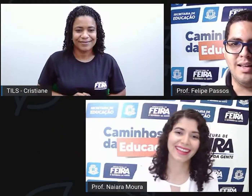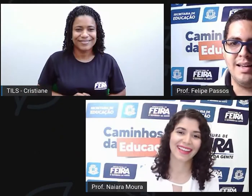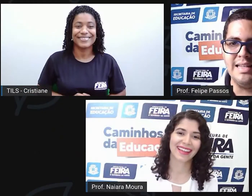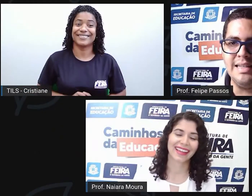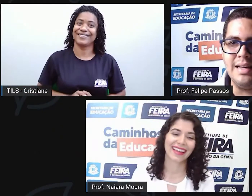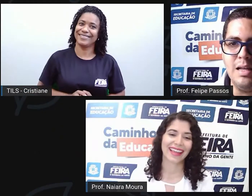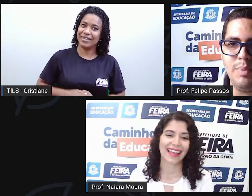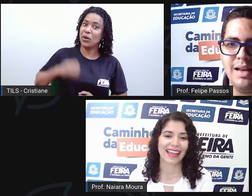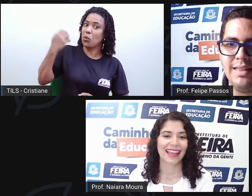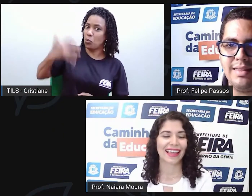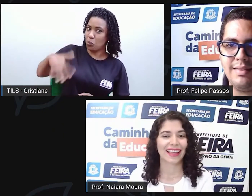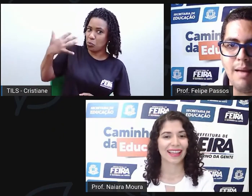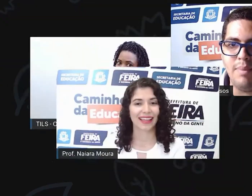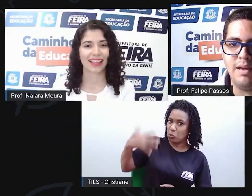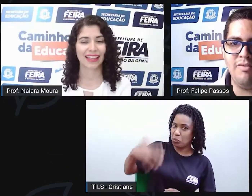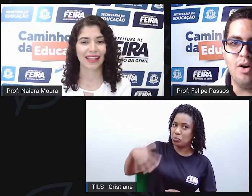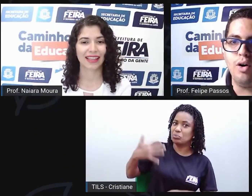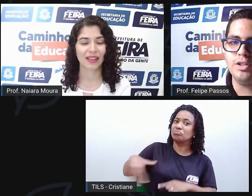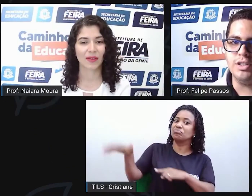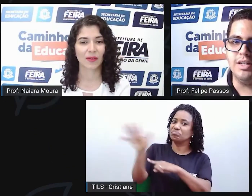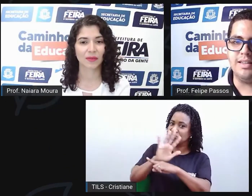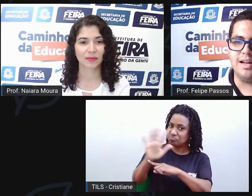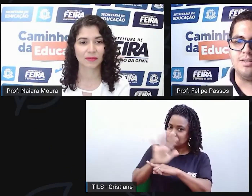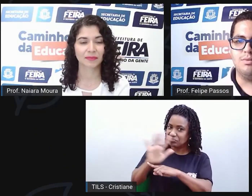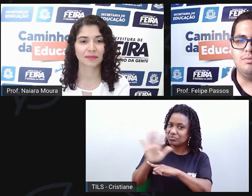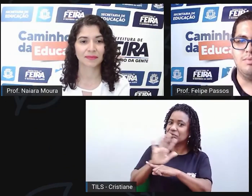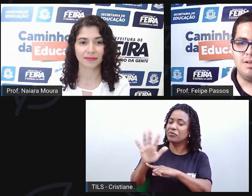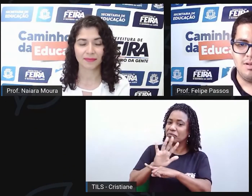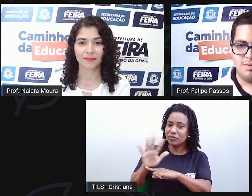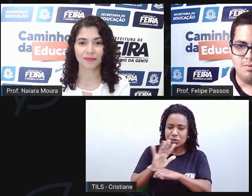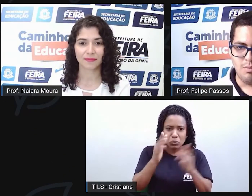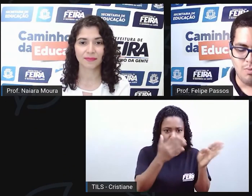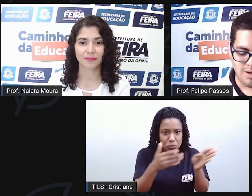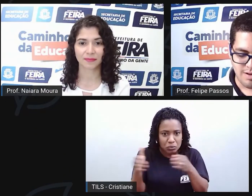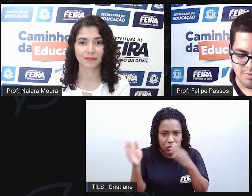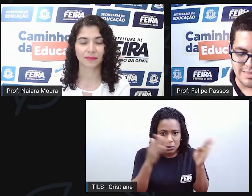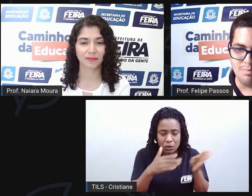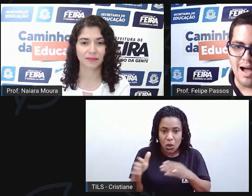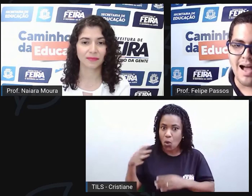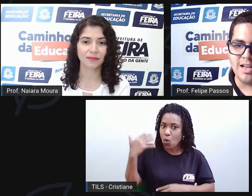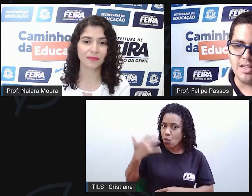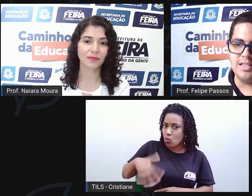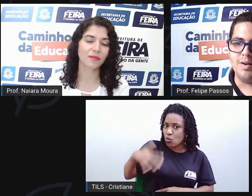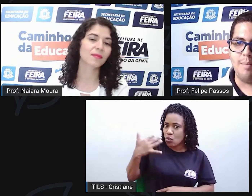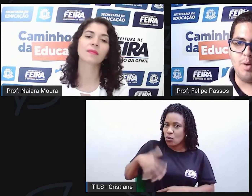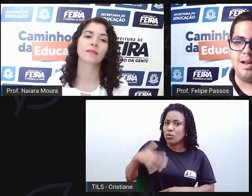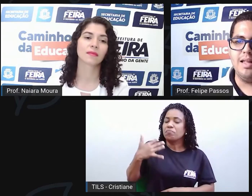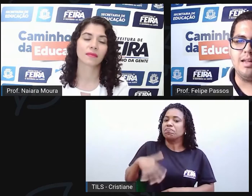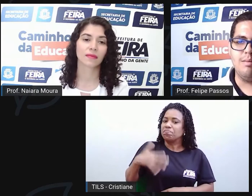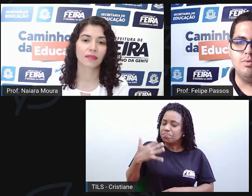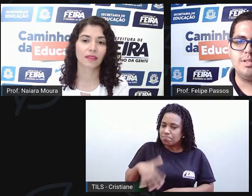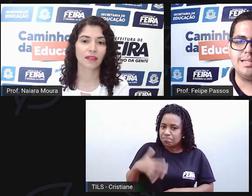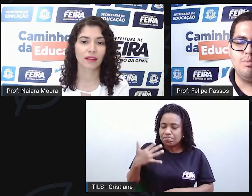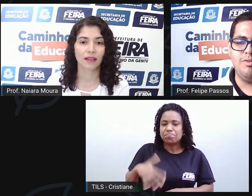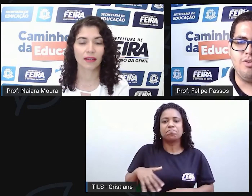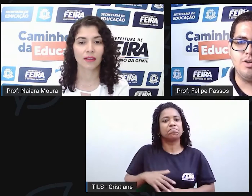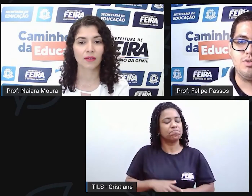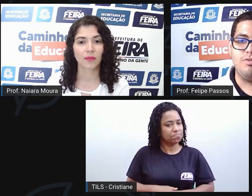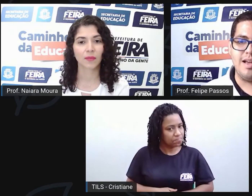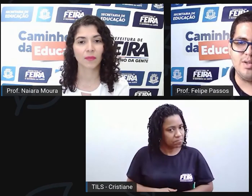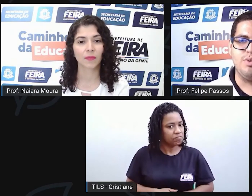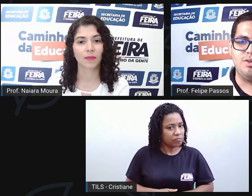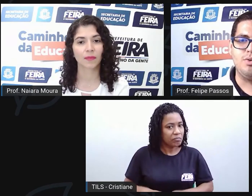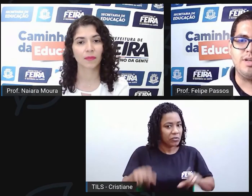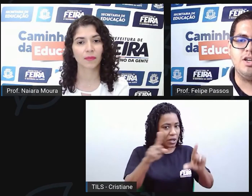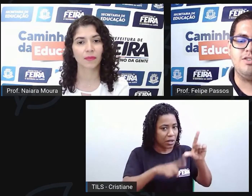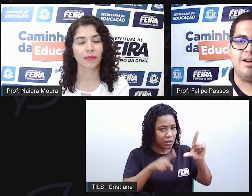Uau, né? Esse clipe, ele é bem forte, ele traz umas imagens e a própria letra da música são muito fortes,